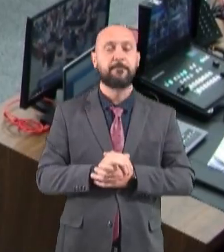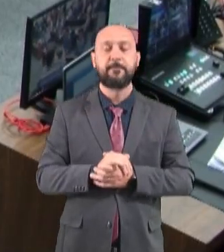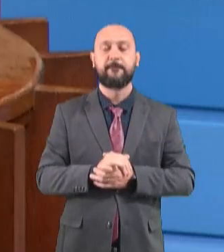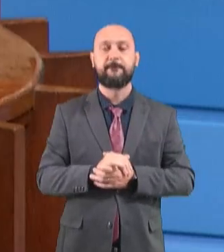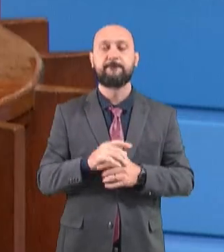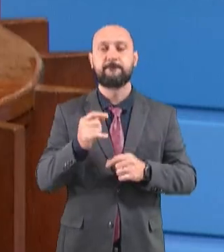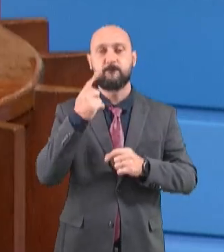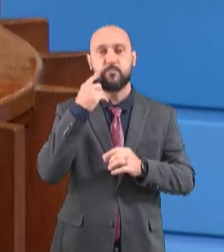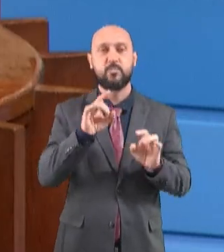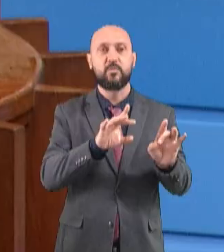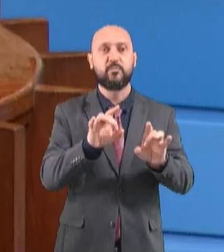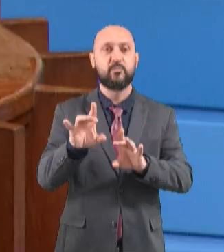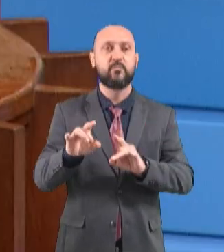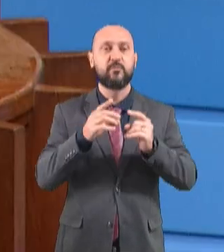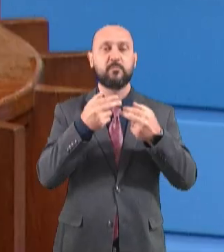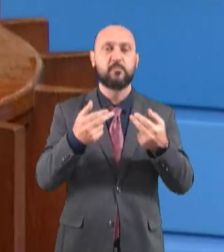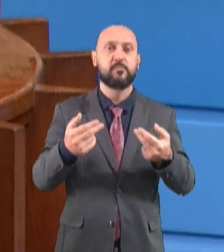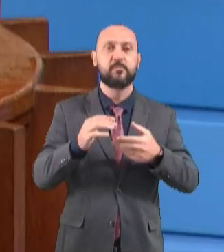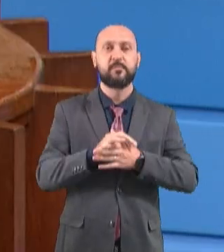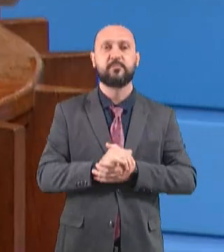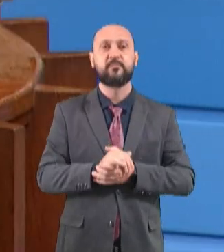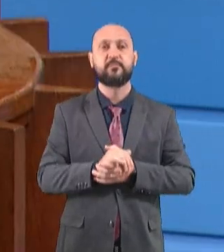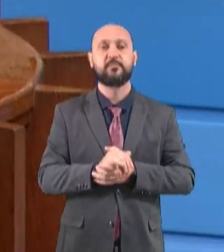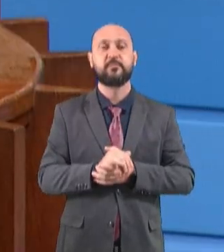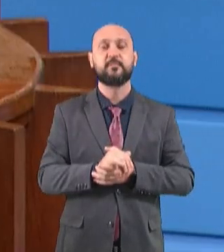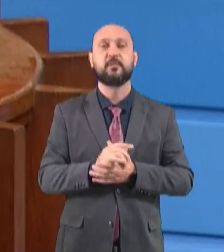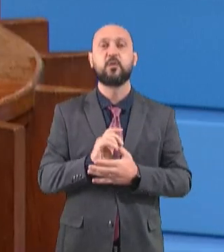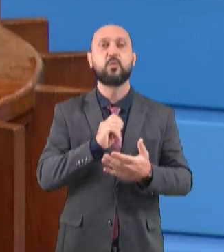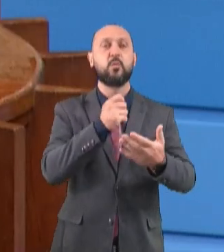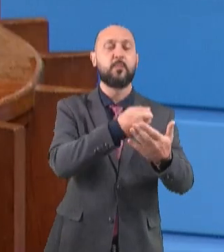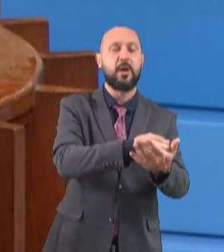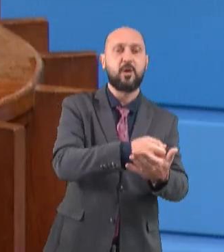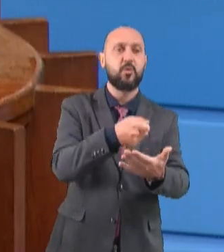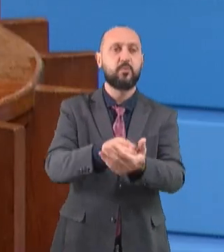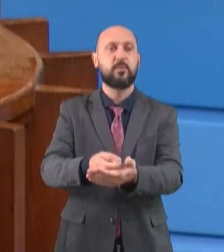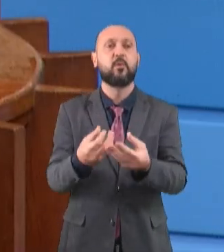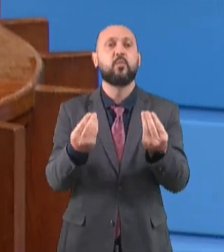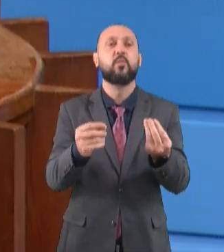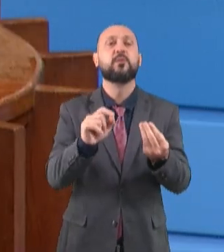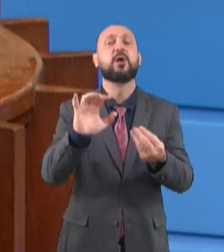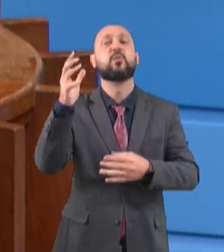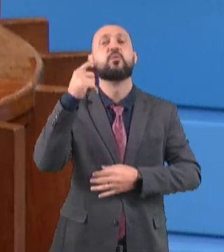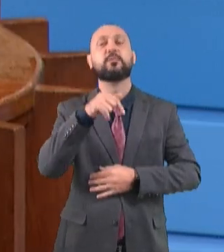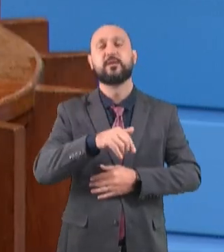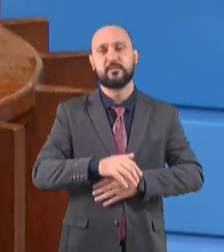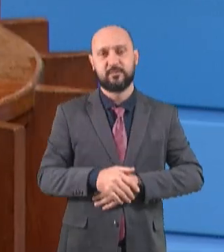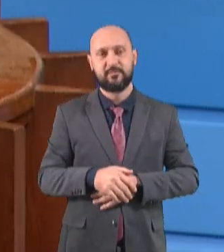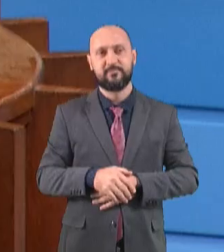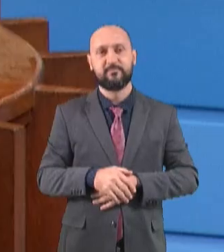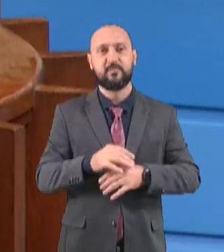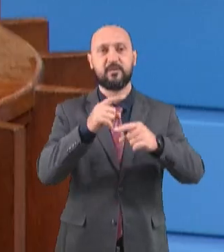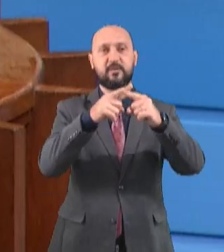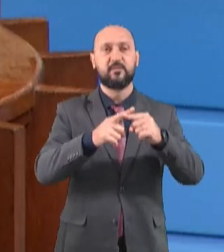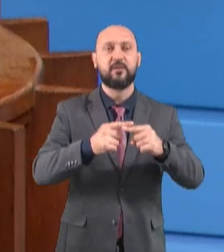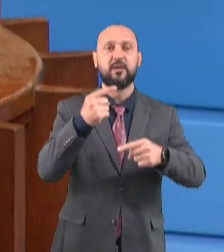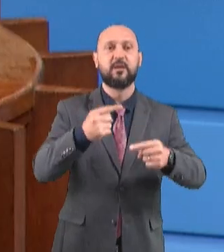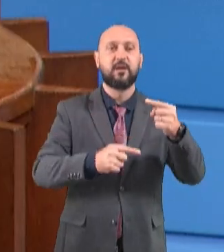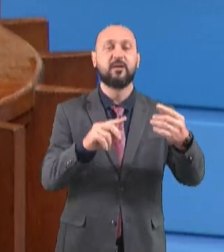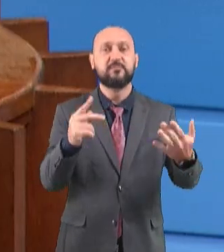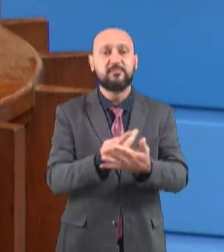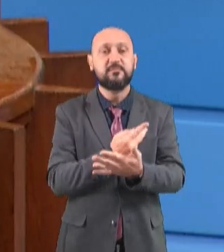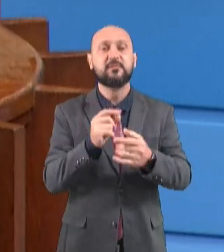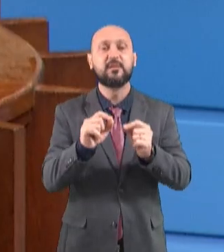segmento, vende o mesmo produto. Aí um paga e o outro não paga. O que está acontecendo? Concorrência